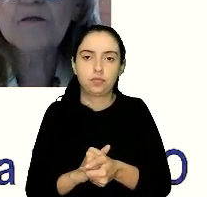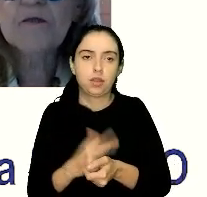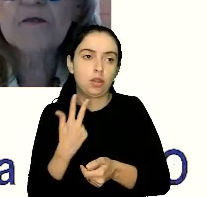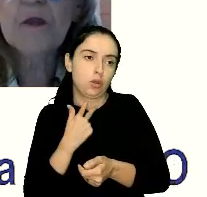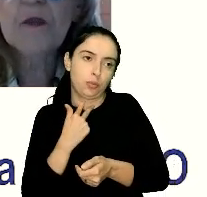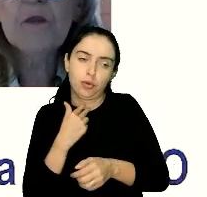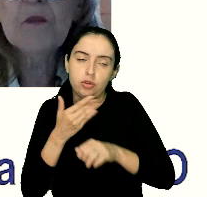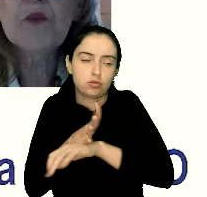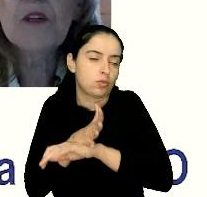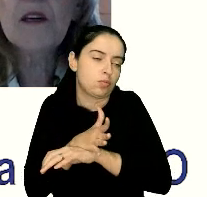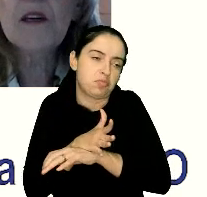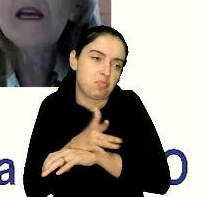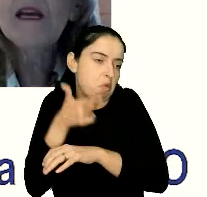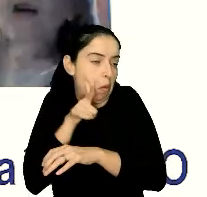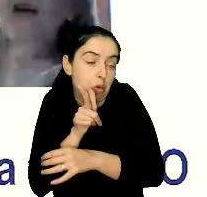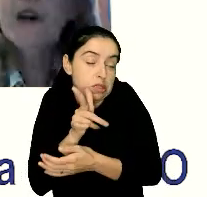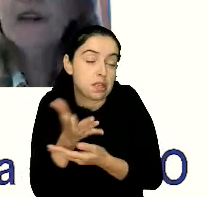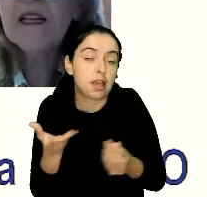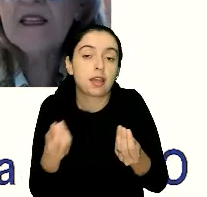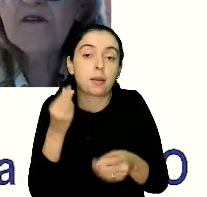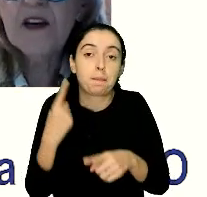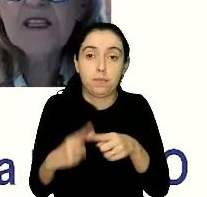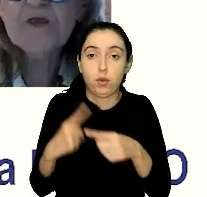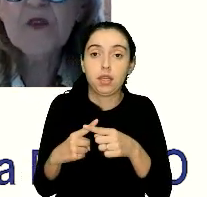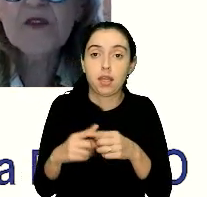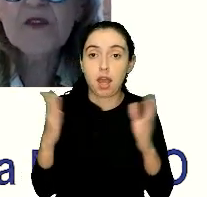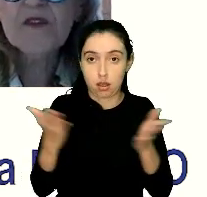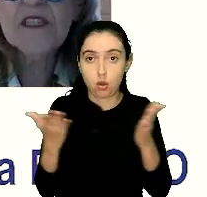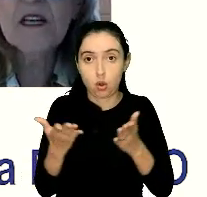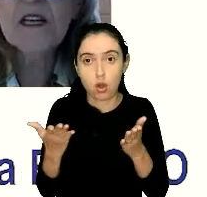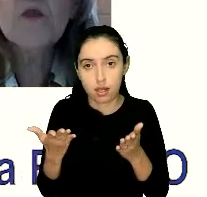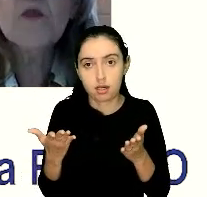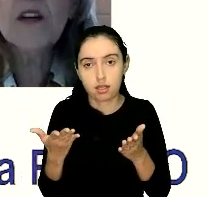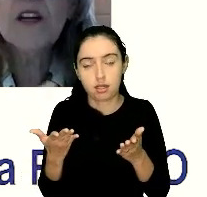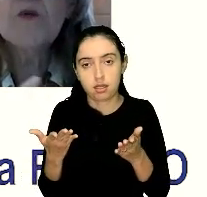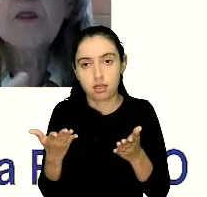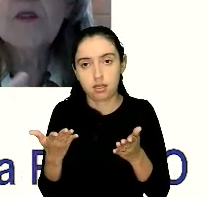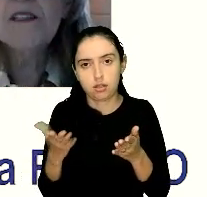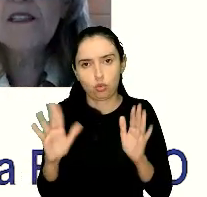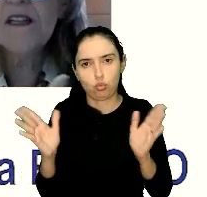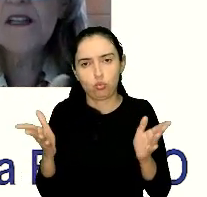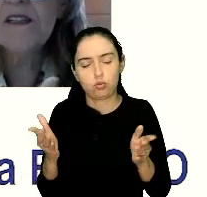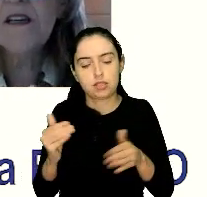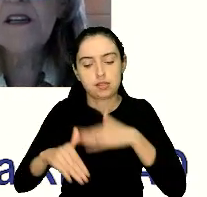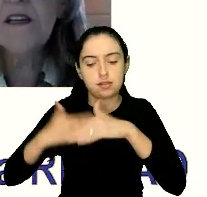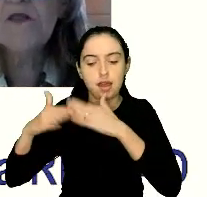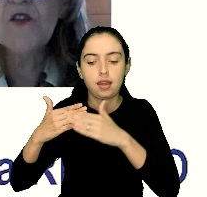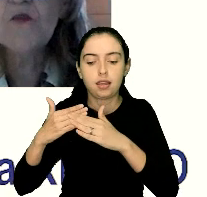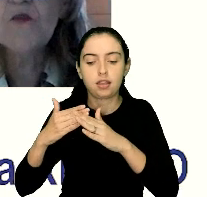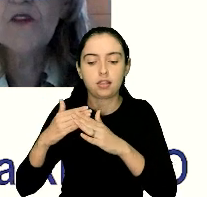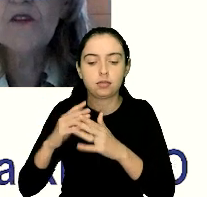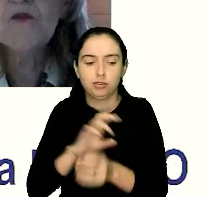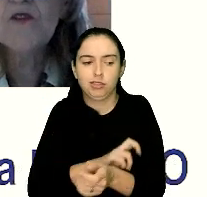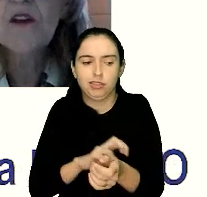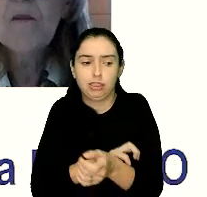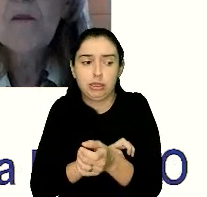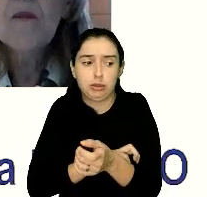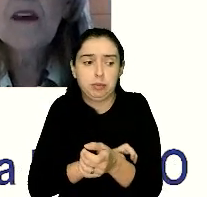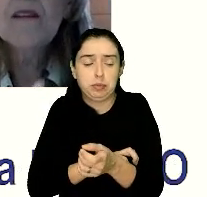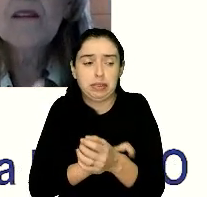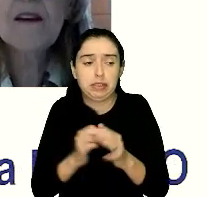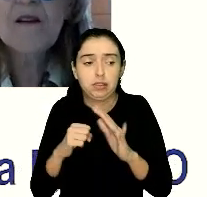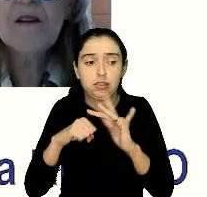chegar. Porque agora, nessa fase que nós estamos saindo desse estresse da crise, nós